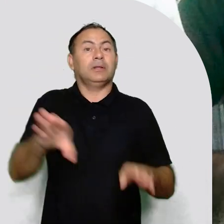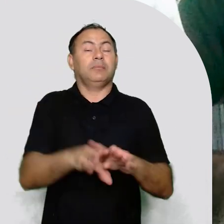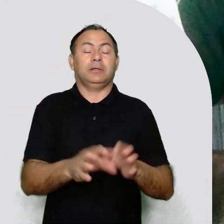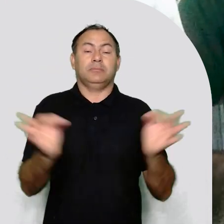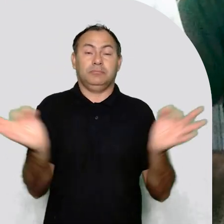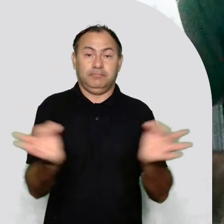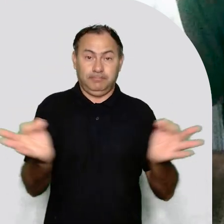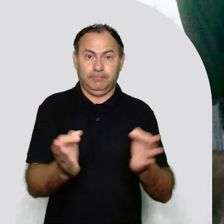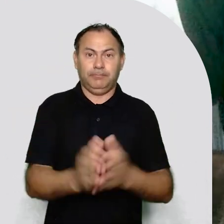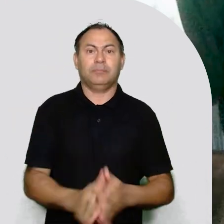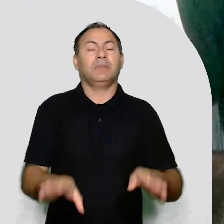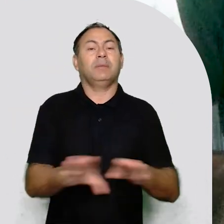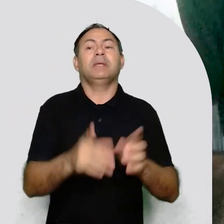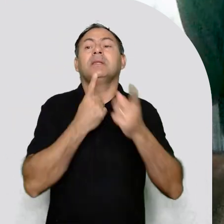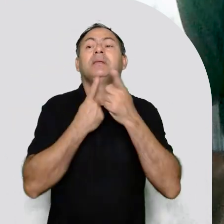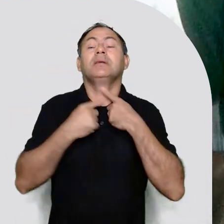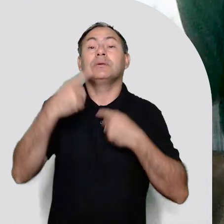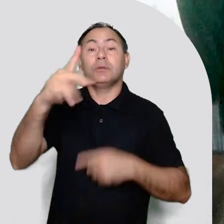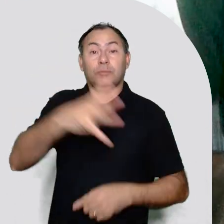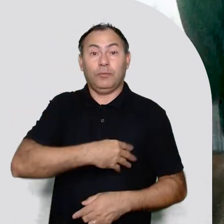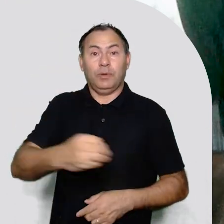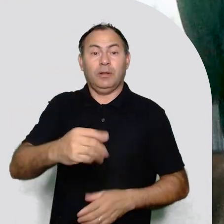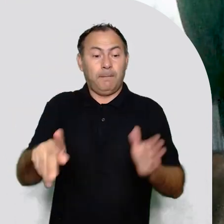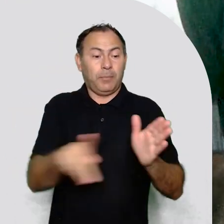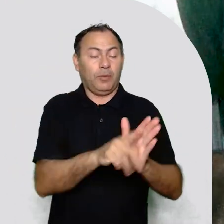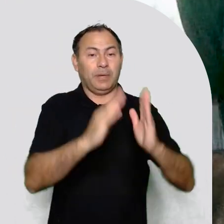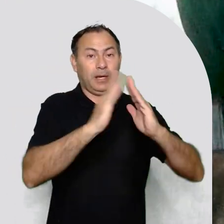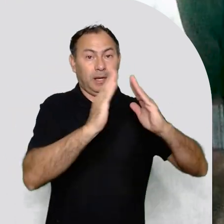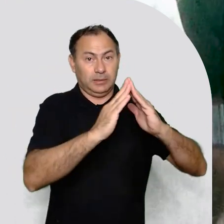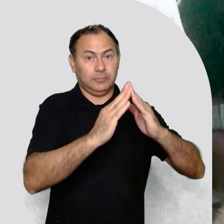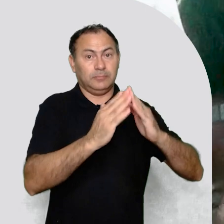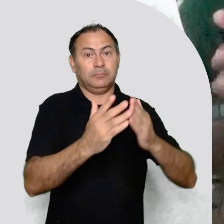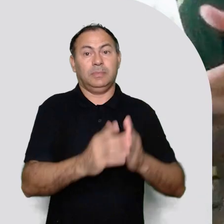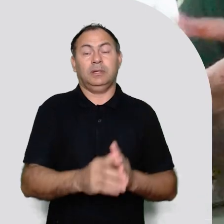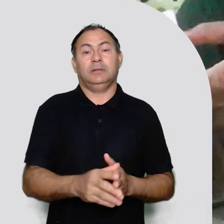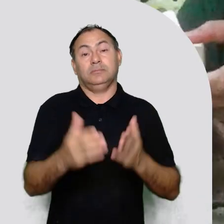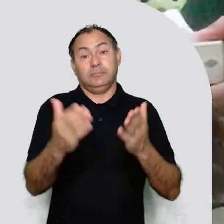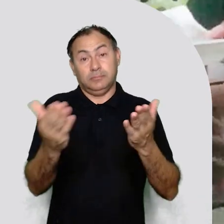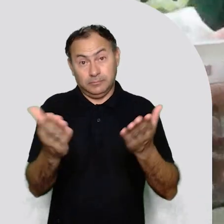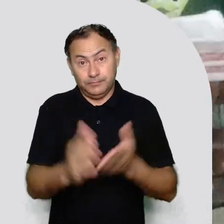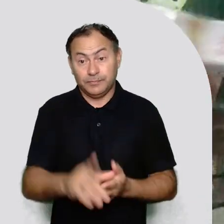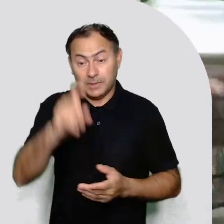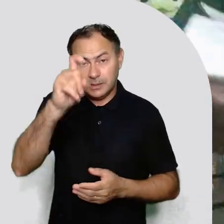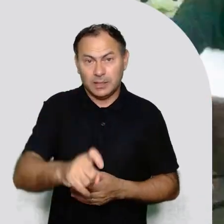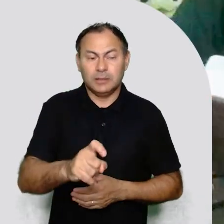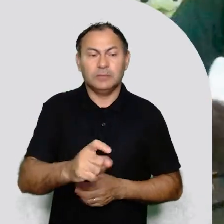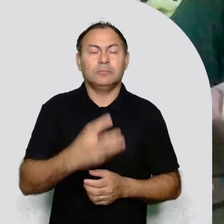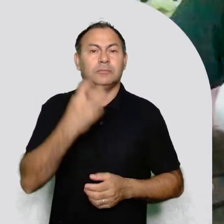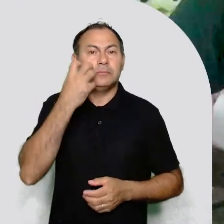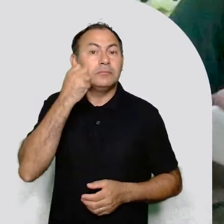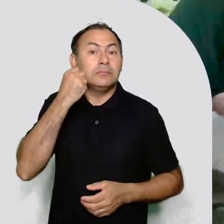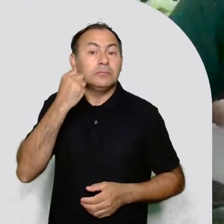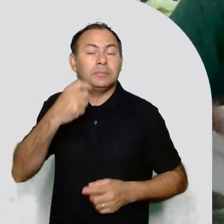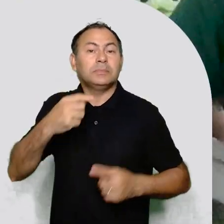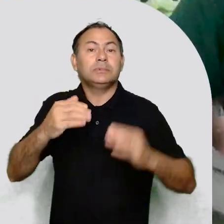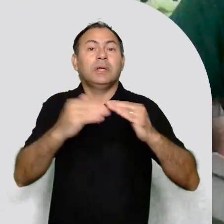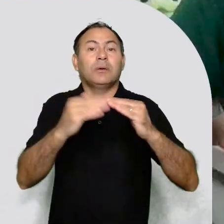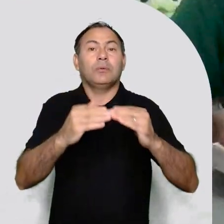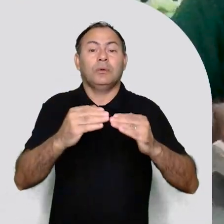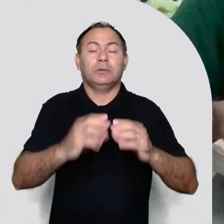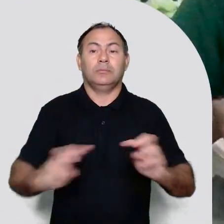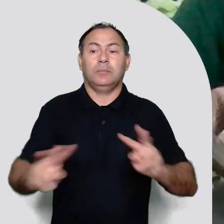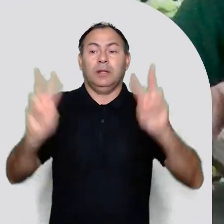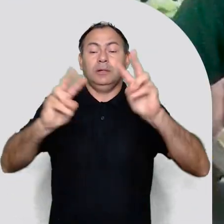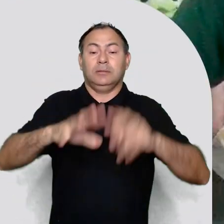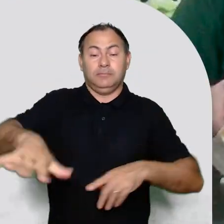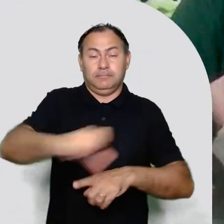mais plena. Além disso, você deseja que eles tenham a sua própria casa, quem não quer, né? E sejam recompensados de acordo com o valor que eles